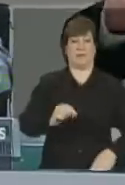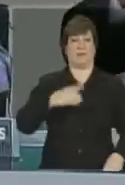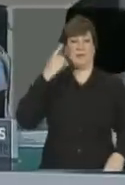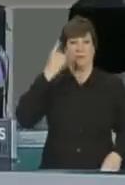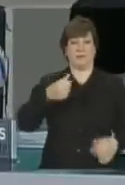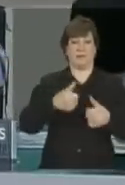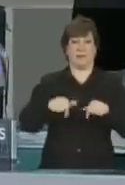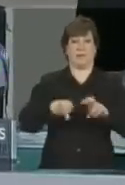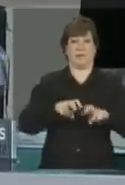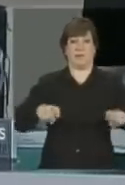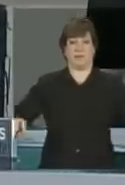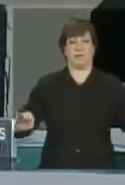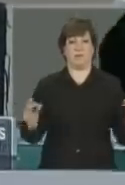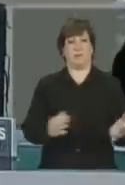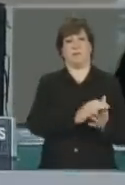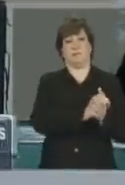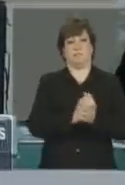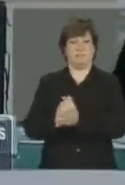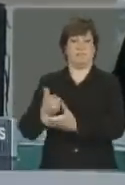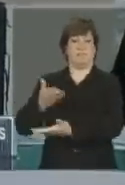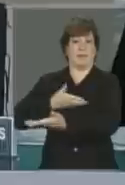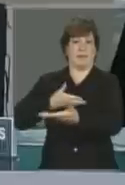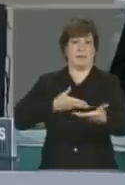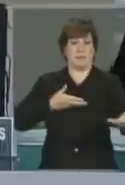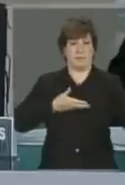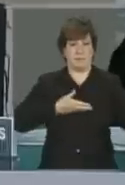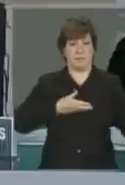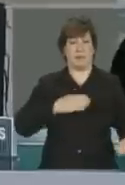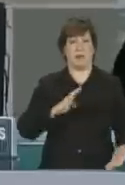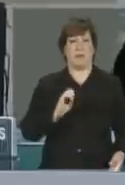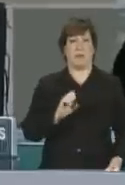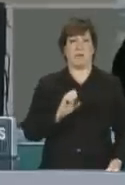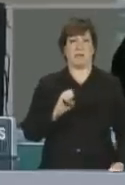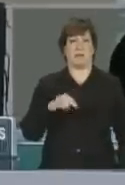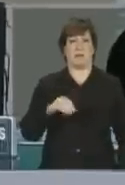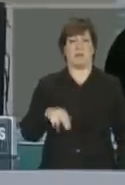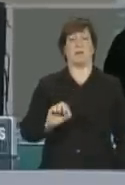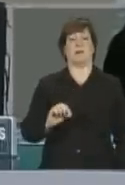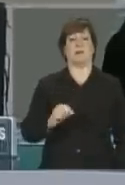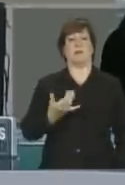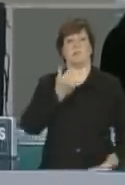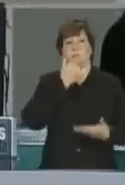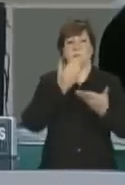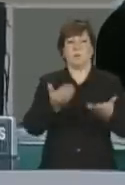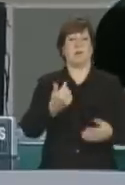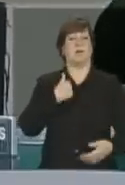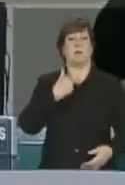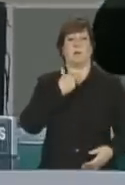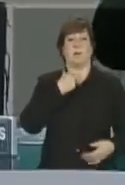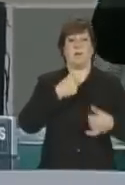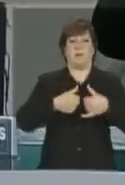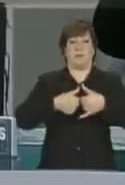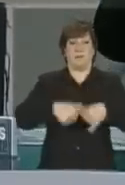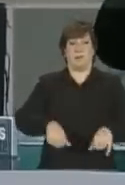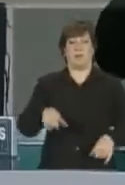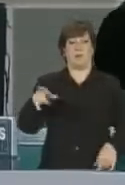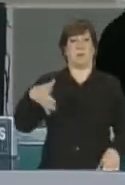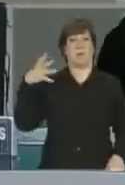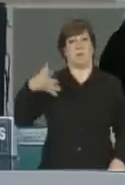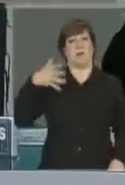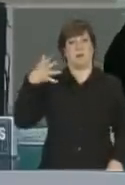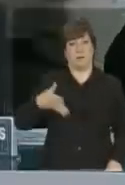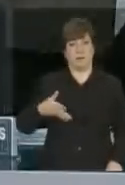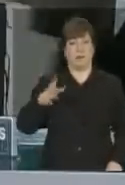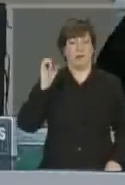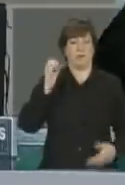da mesa, saudar os amigos, Bessemer, e desde já pedir desculpas, porque eu não vou poder ficar para ouvir a sua palestra, e a você